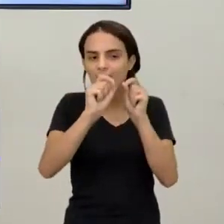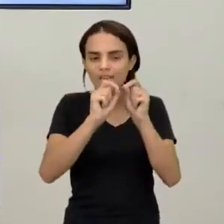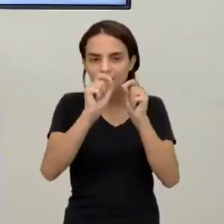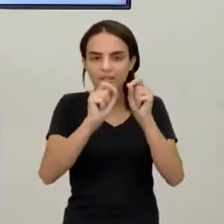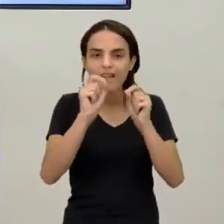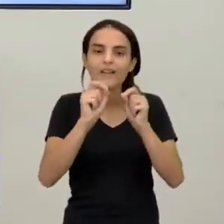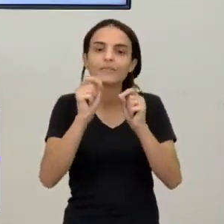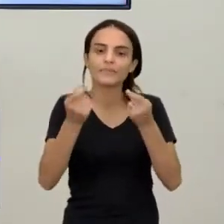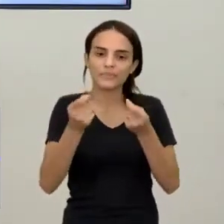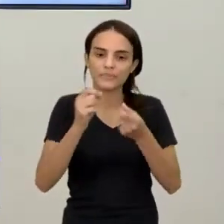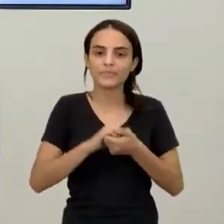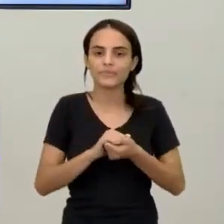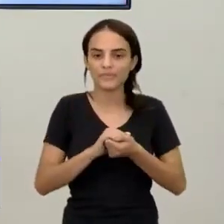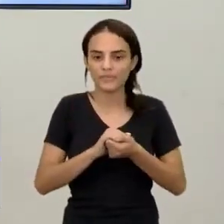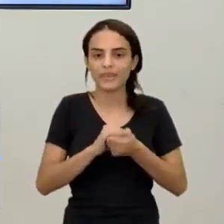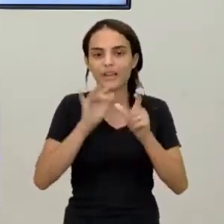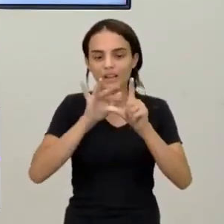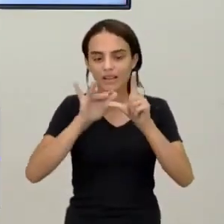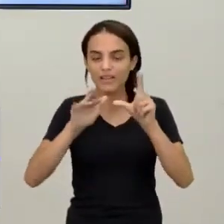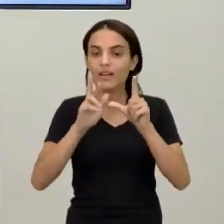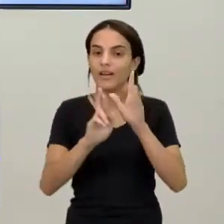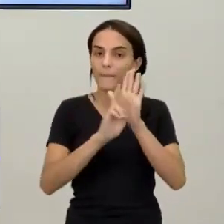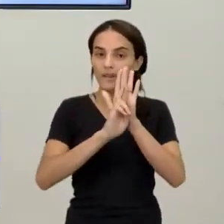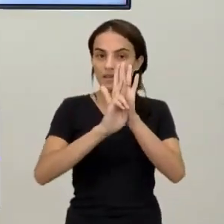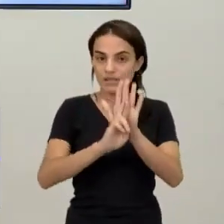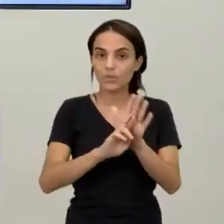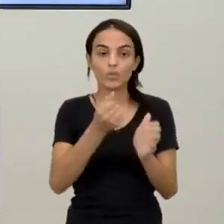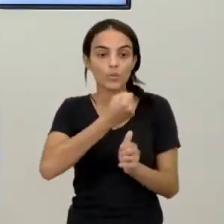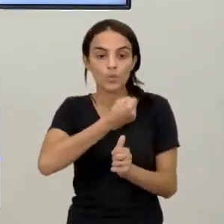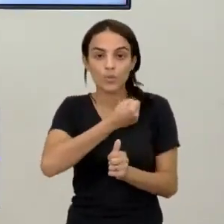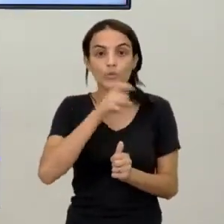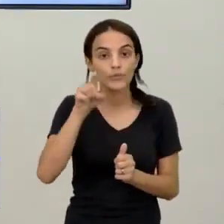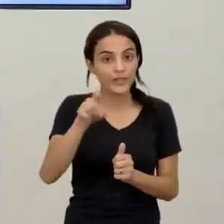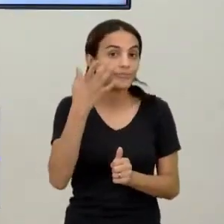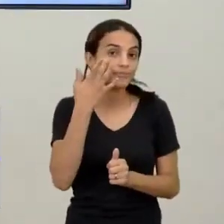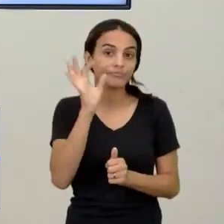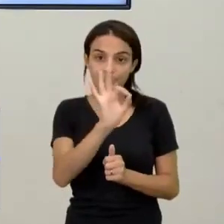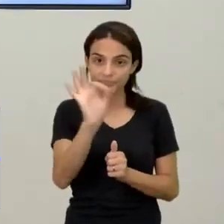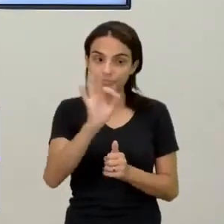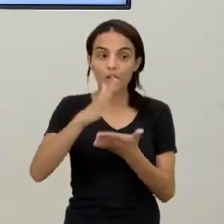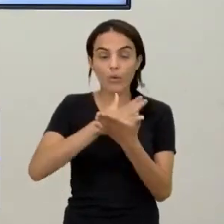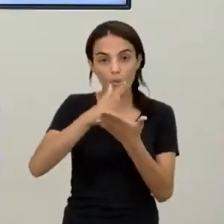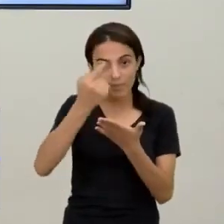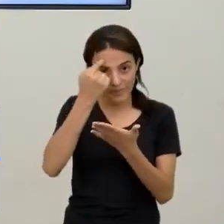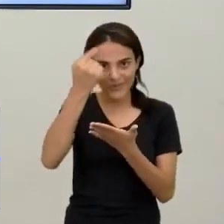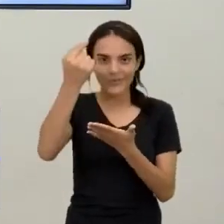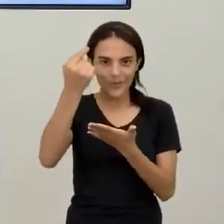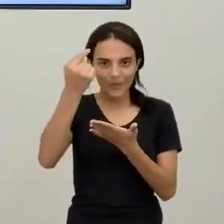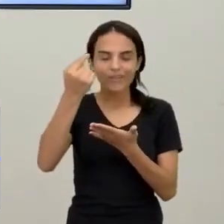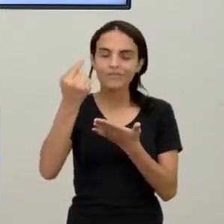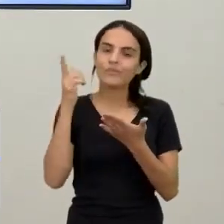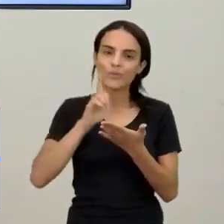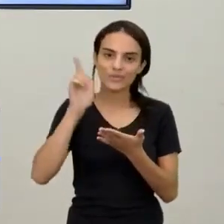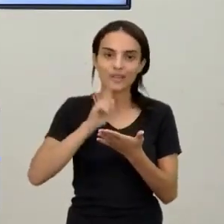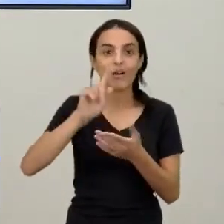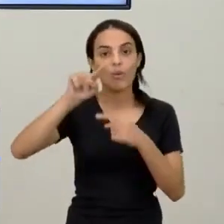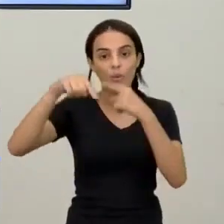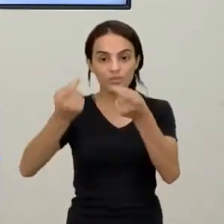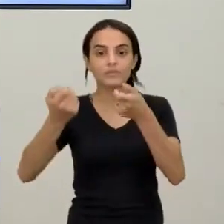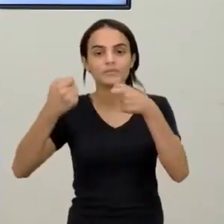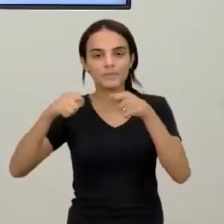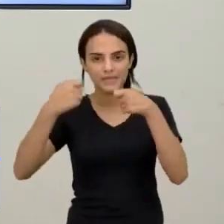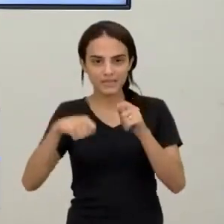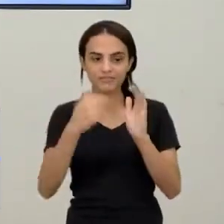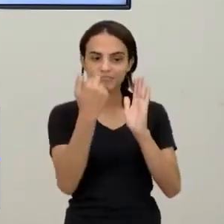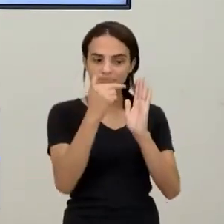em esta letra representa um número que você não sabe, tá? Algumas pessoas conseguem fazer de cabeça, outras precisam fazer esse